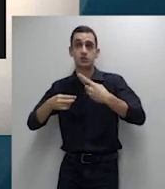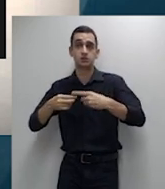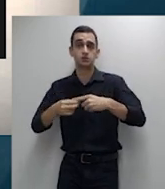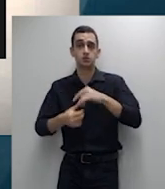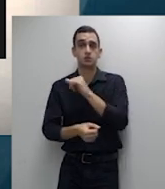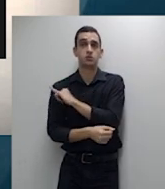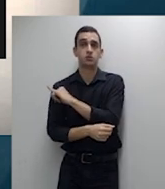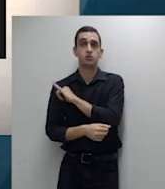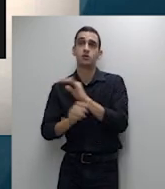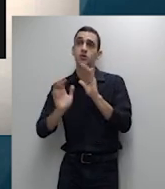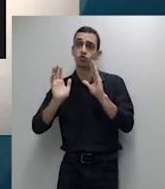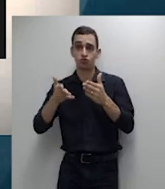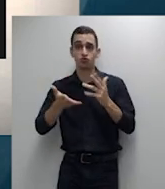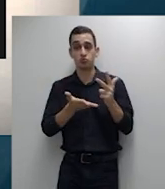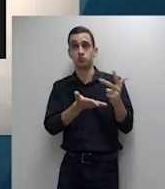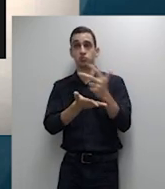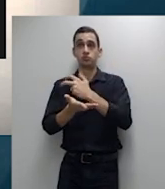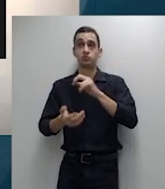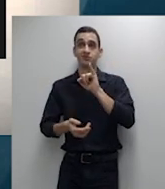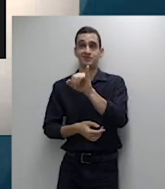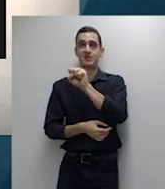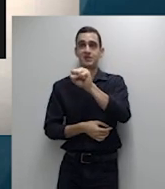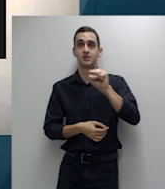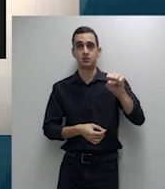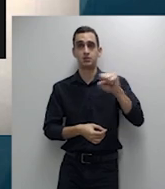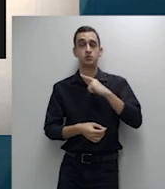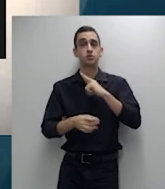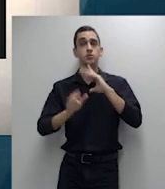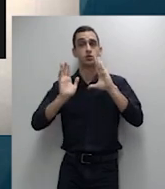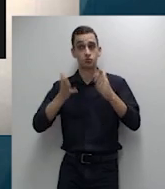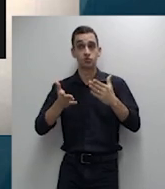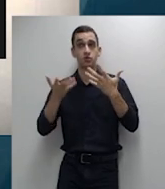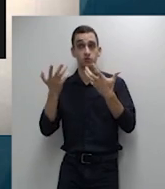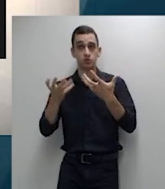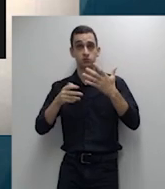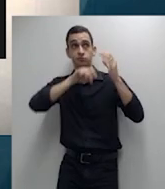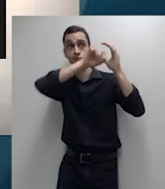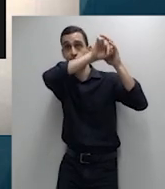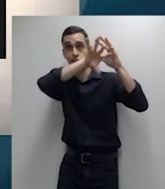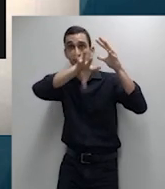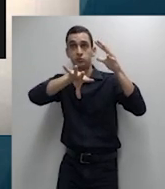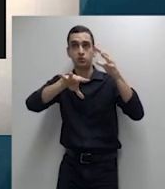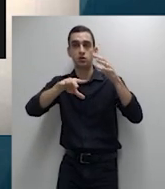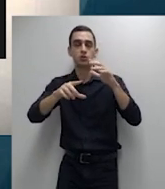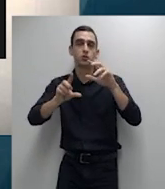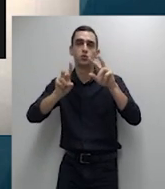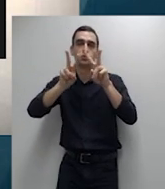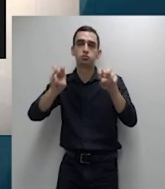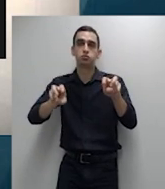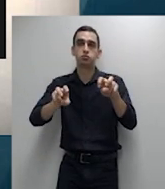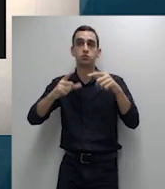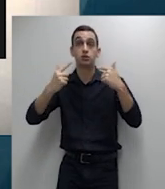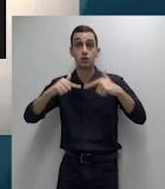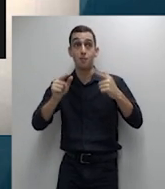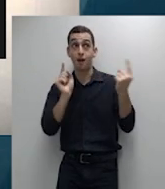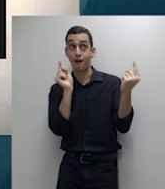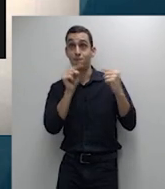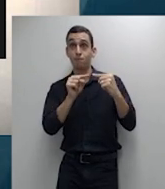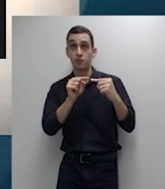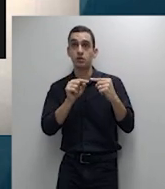ISS de provimento de capacidade satelital havendo inclusive autos de infração